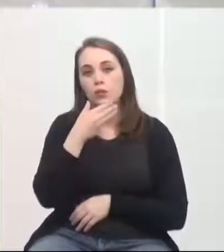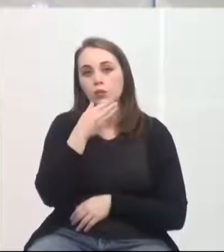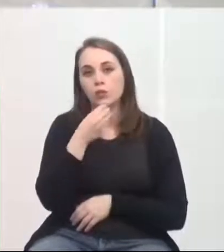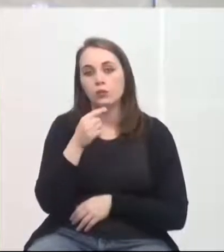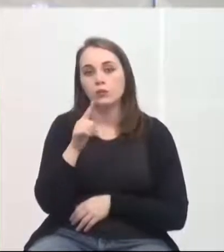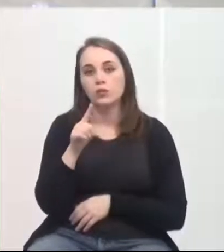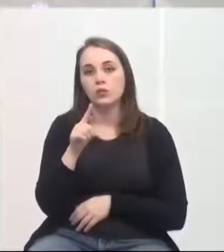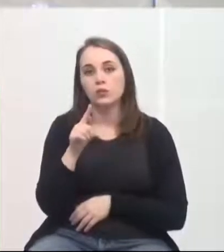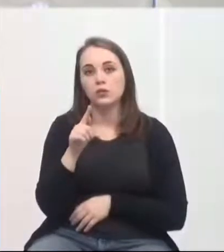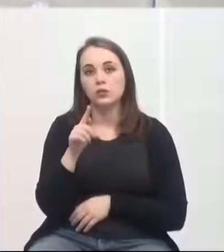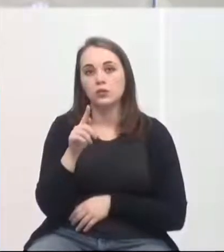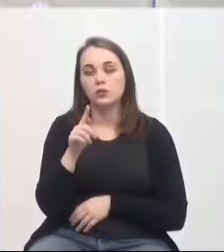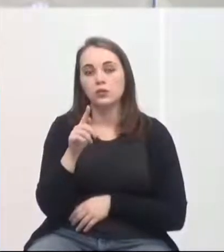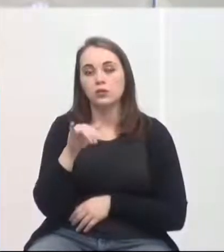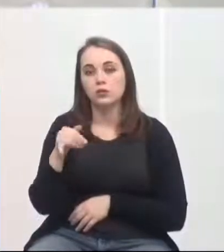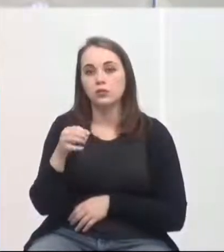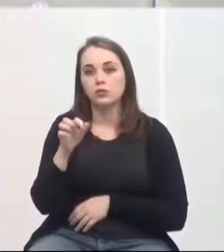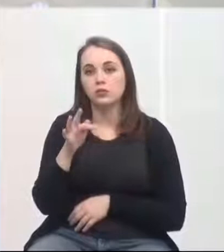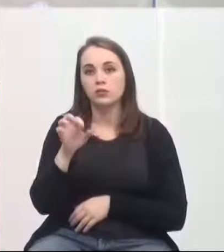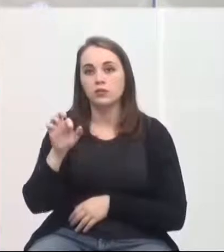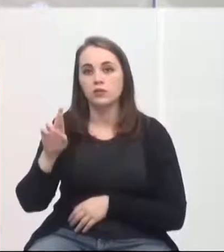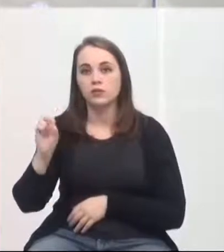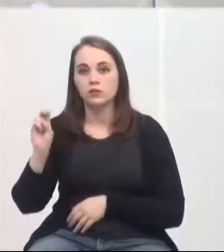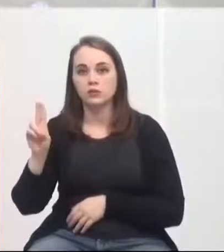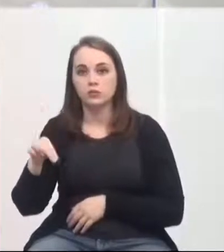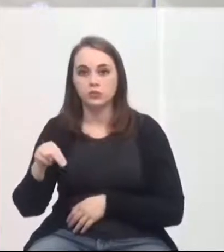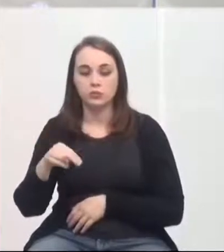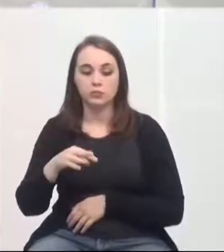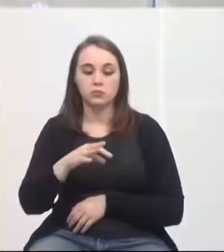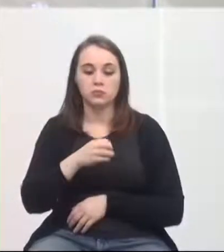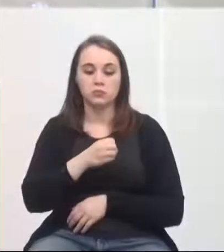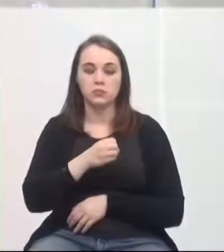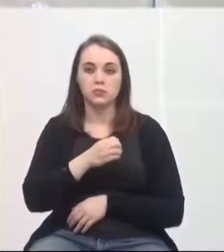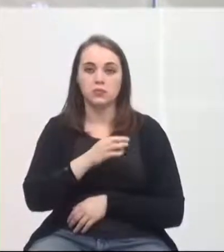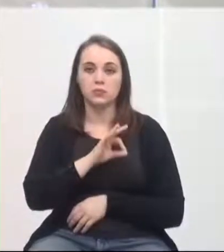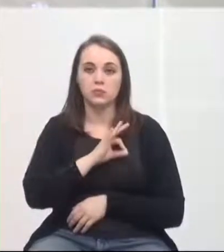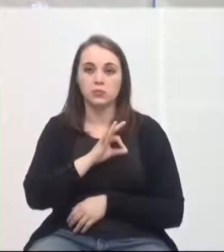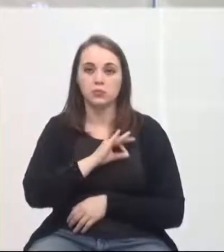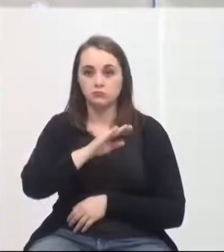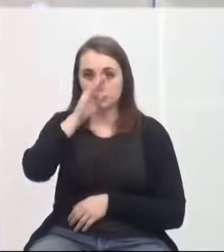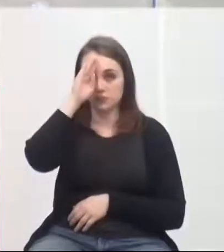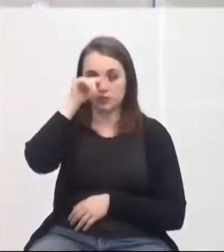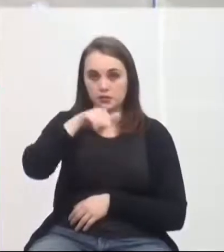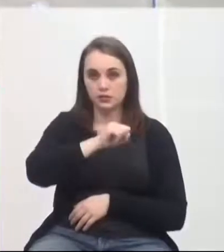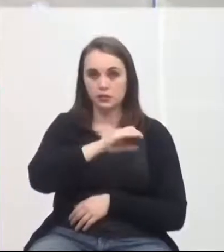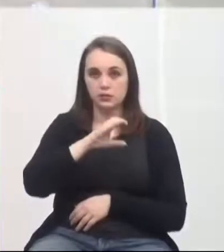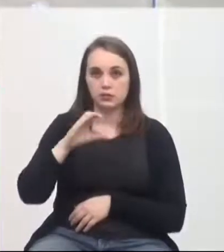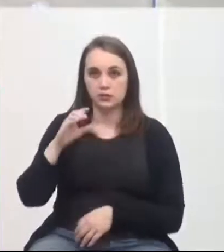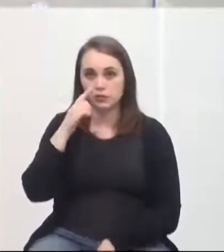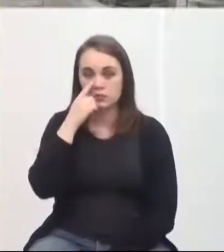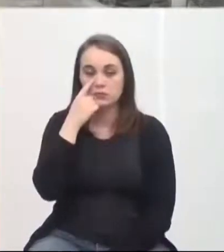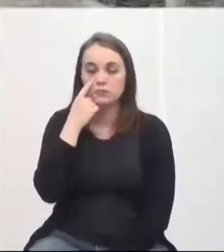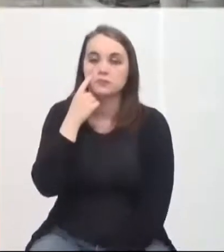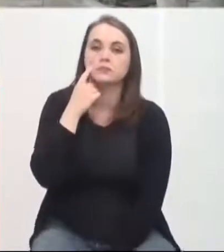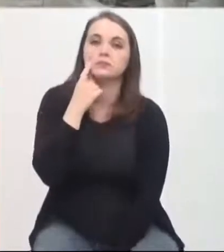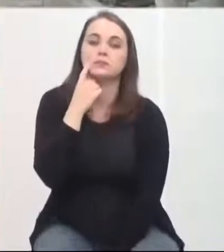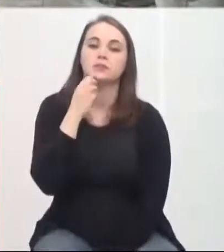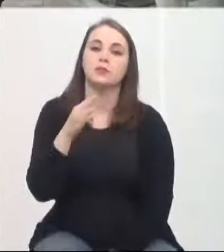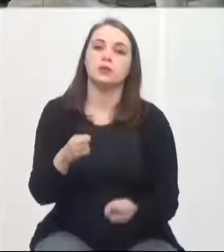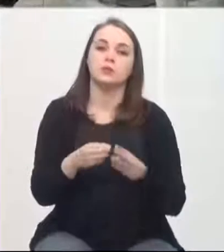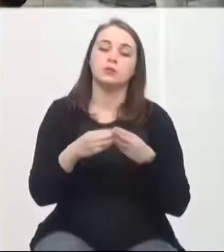Luiz Esmeraldino, do 9º Batalhão da Polícia Militar de Santa Catarina. Solicito ao senhor secretário que faça a leitura da matéria.